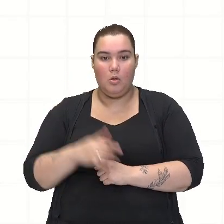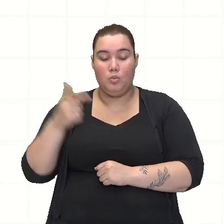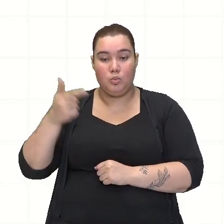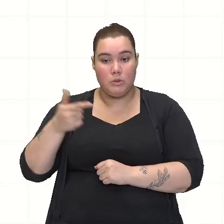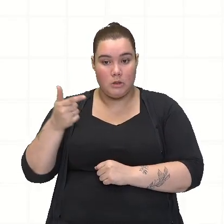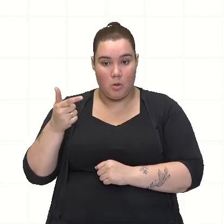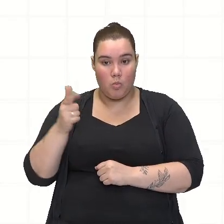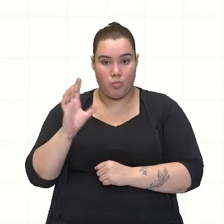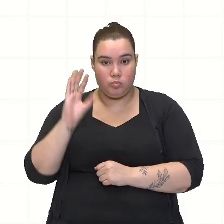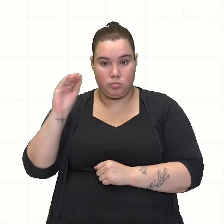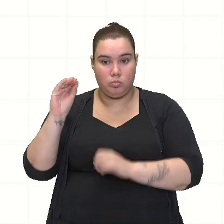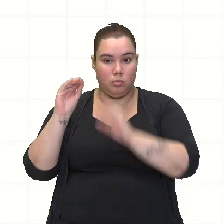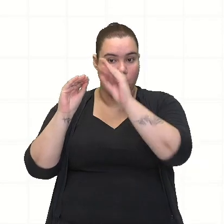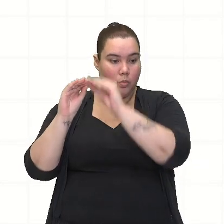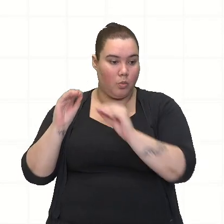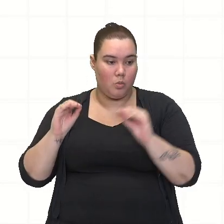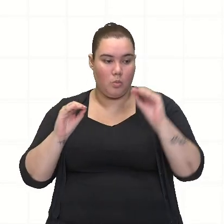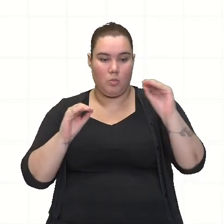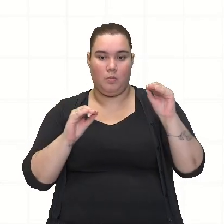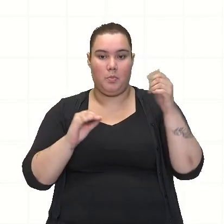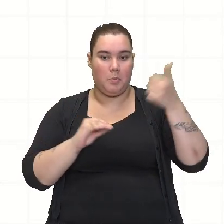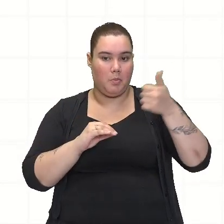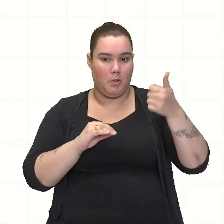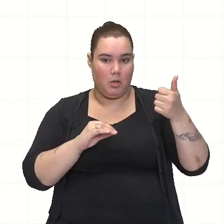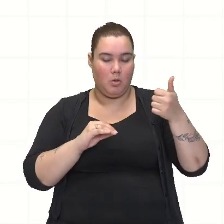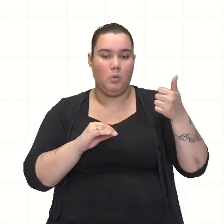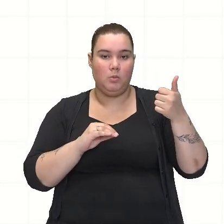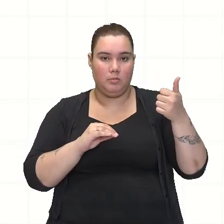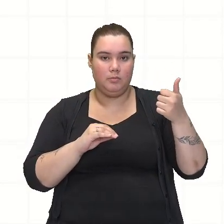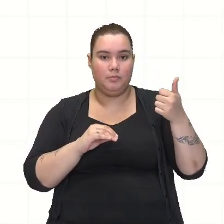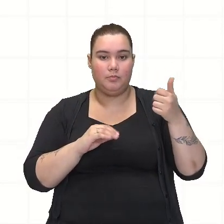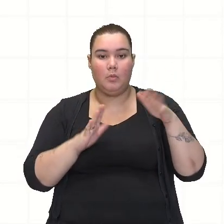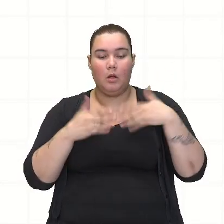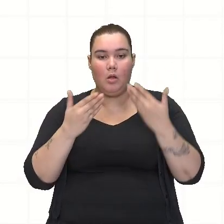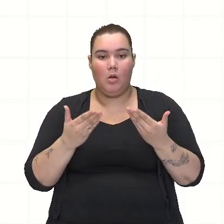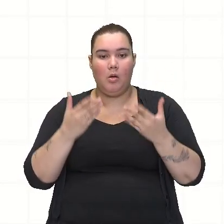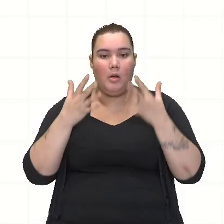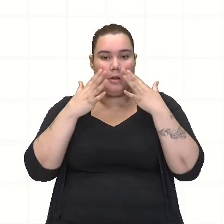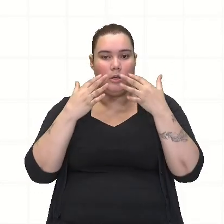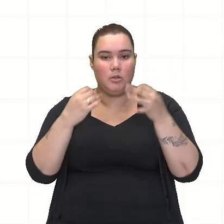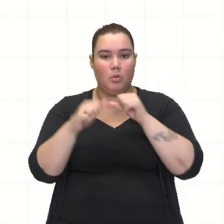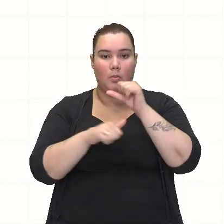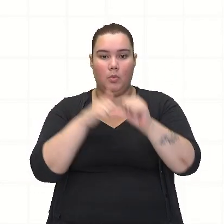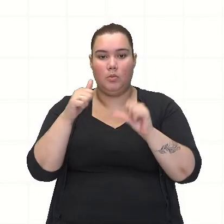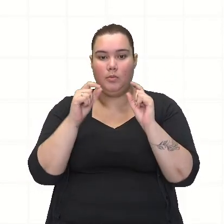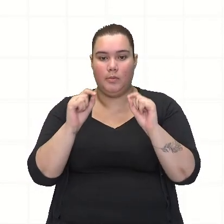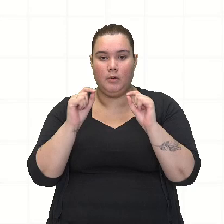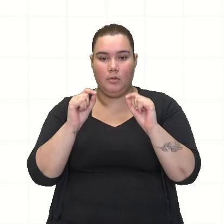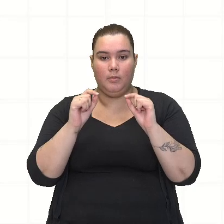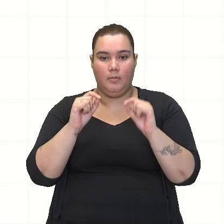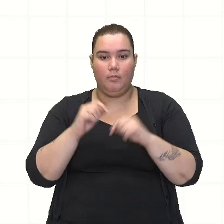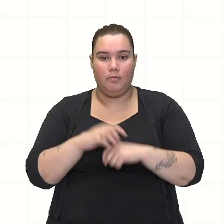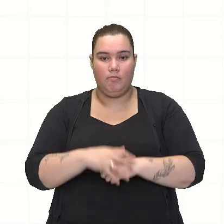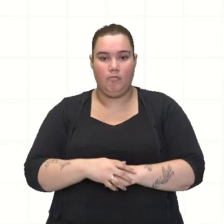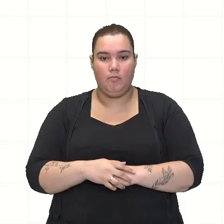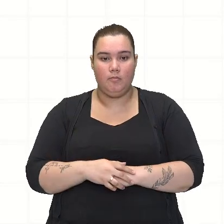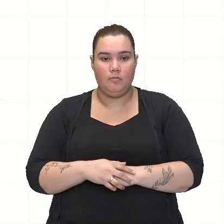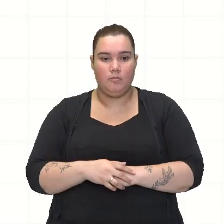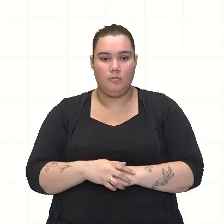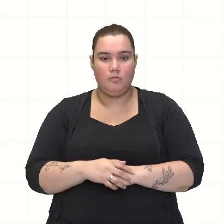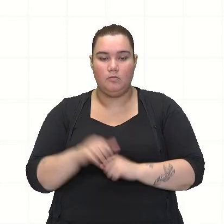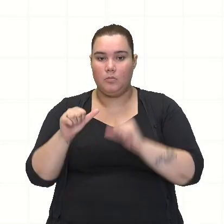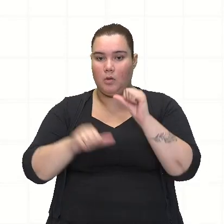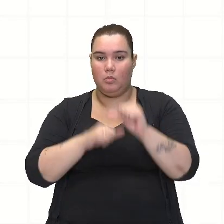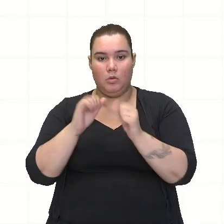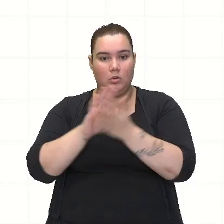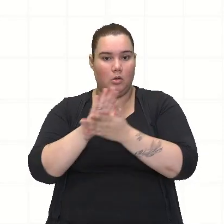e foi para o primeiro, beleza? Observe o seguinte aqui, olha lá agora. Não altera